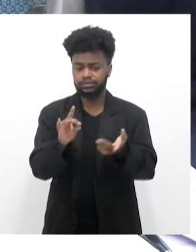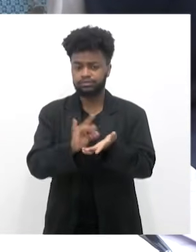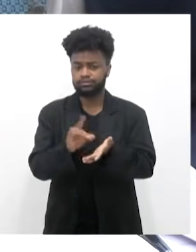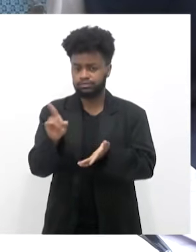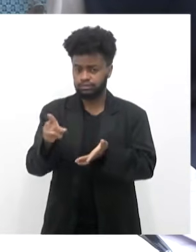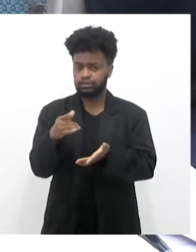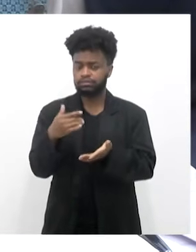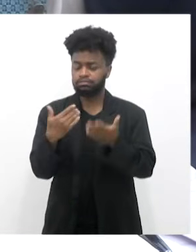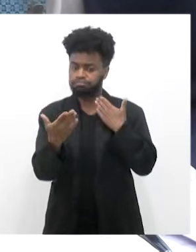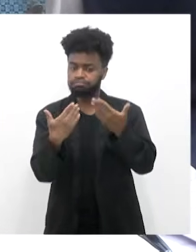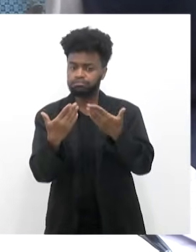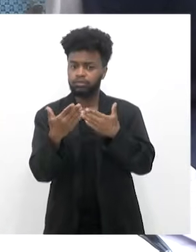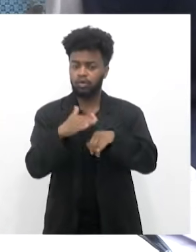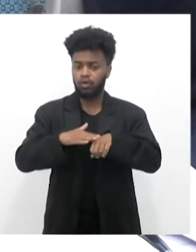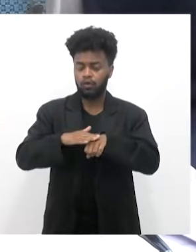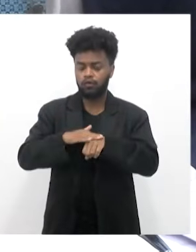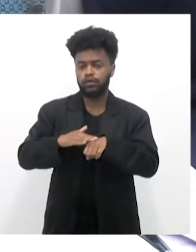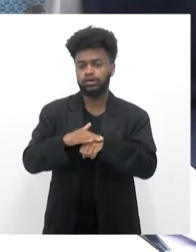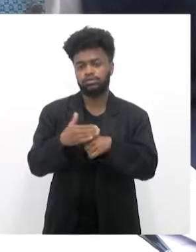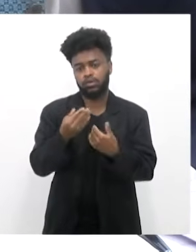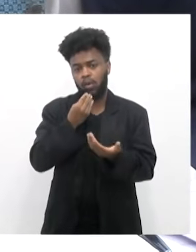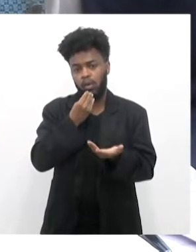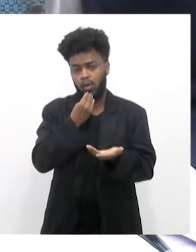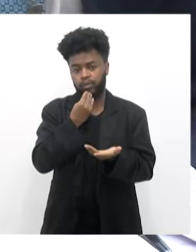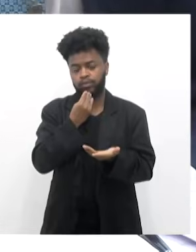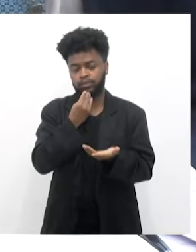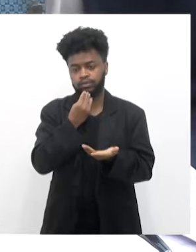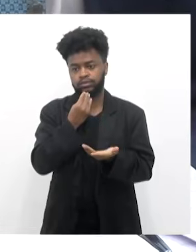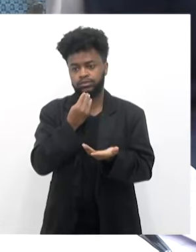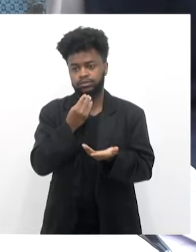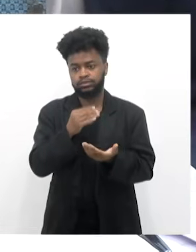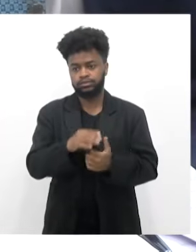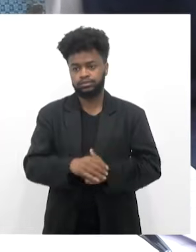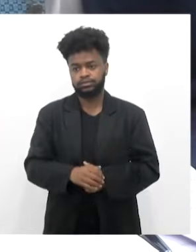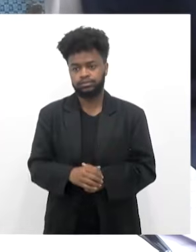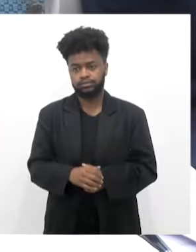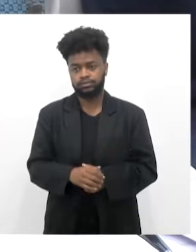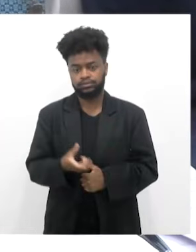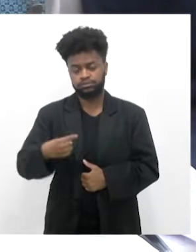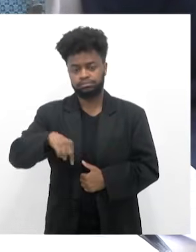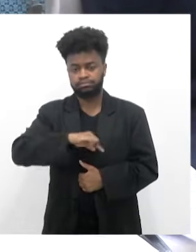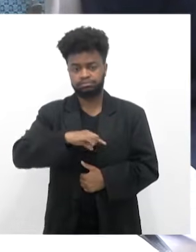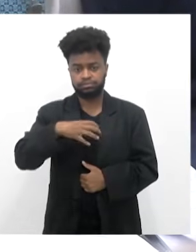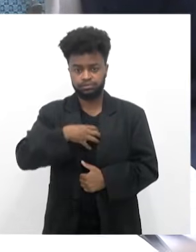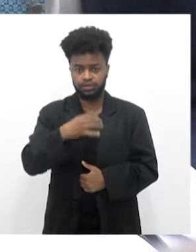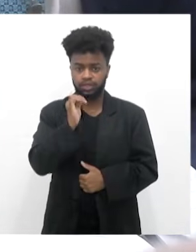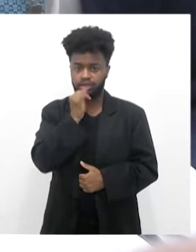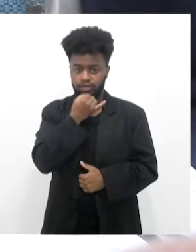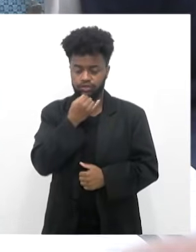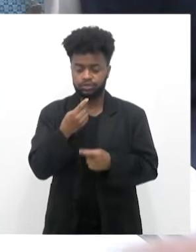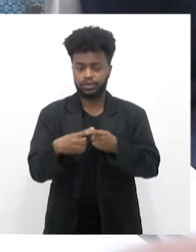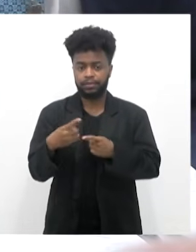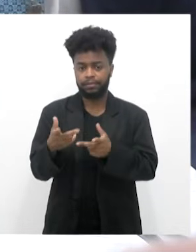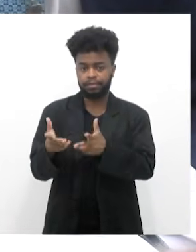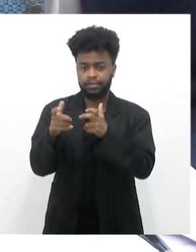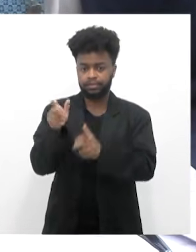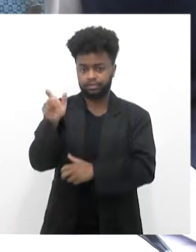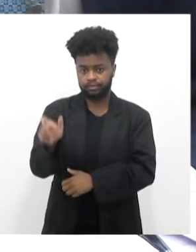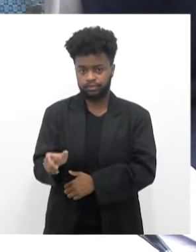muito diálogo. Óbvio que nos dói ver uma pessoa